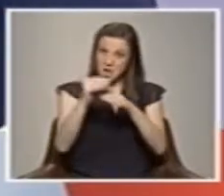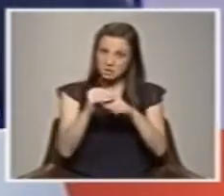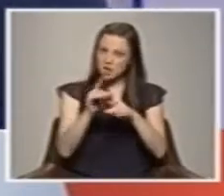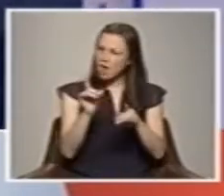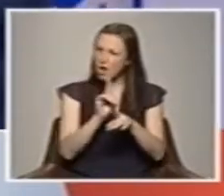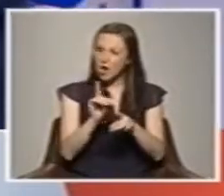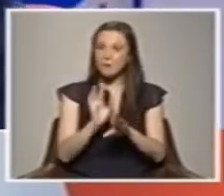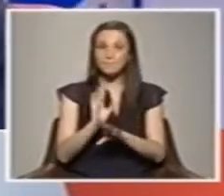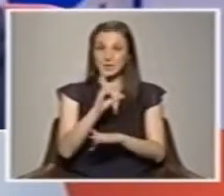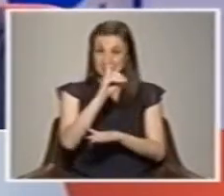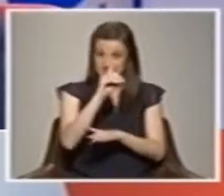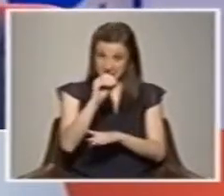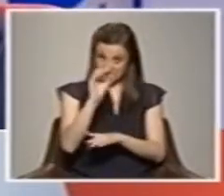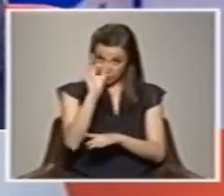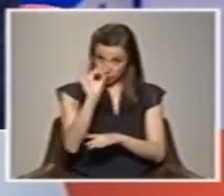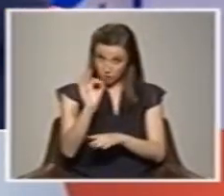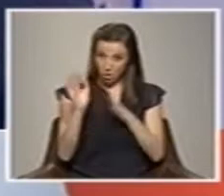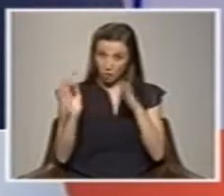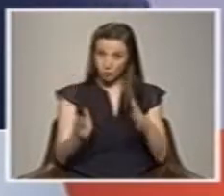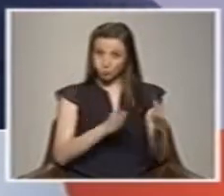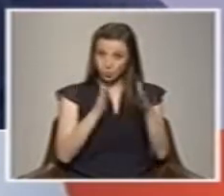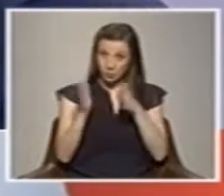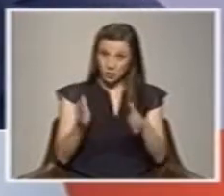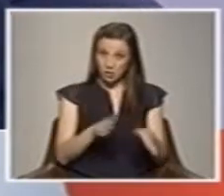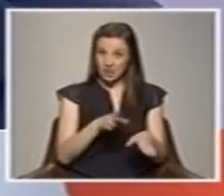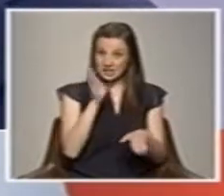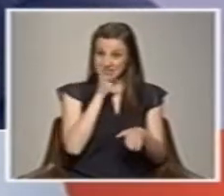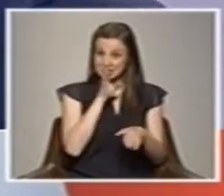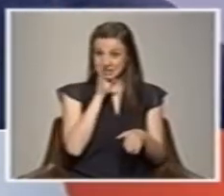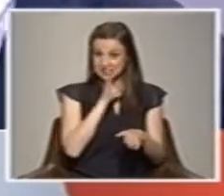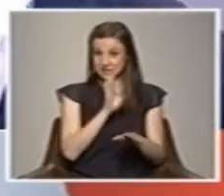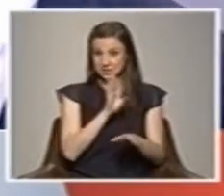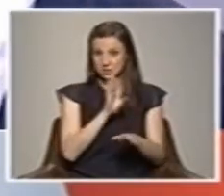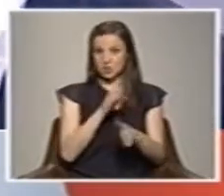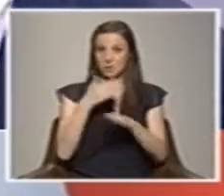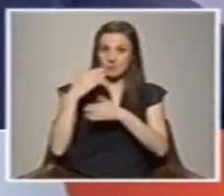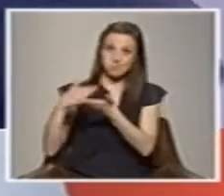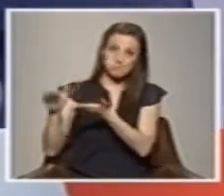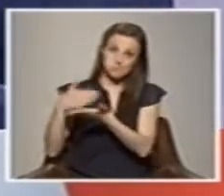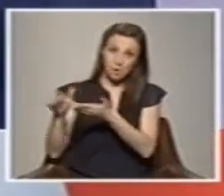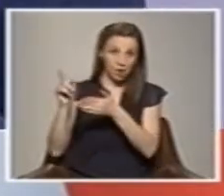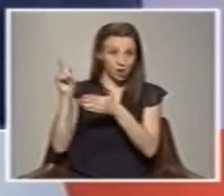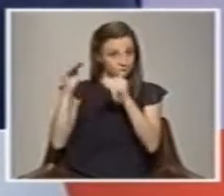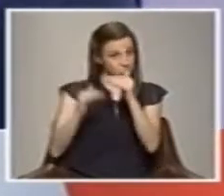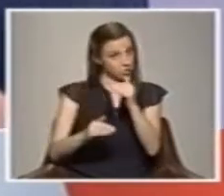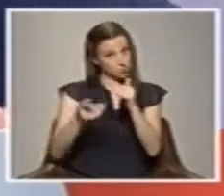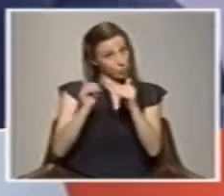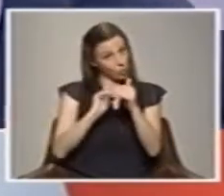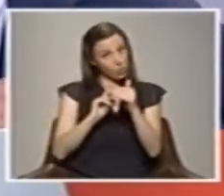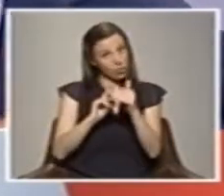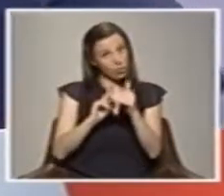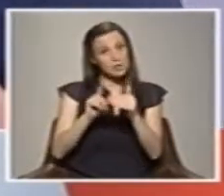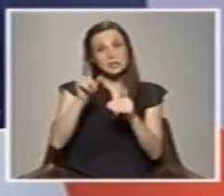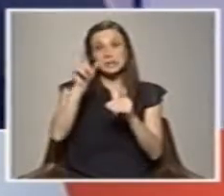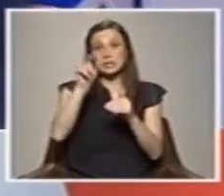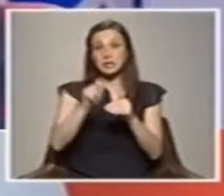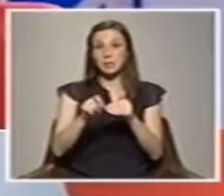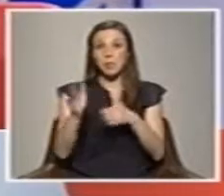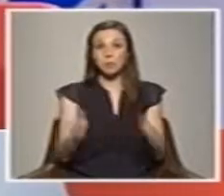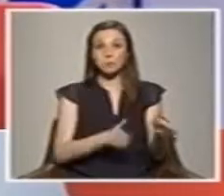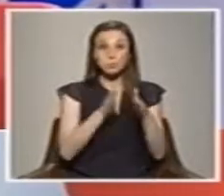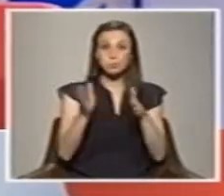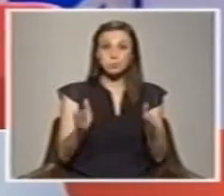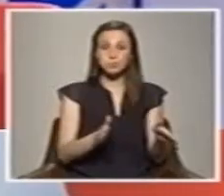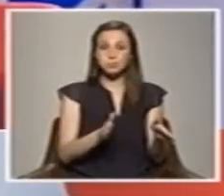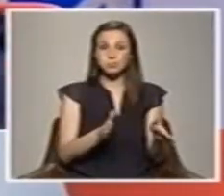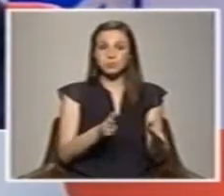Nós temos que ter mais de 60% de produção, se não diminuir o desperdício alimentar e se não diminuir o perfil de produção e o perfil